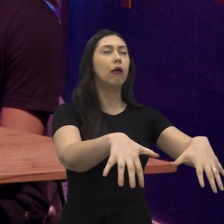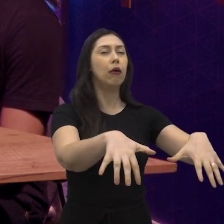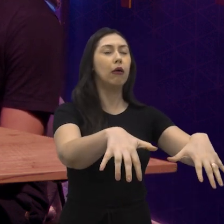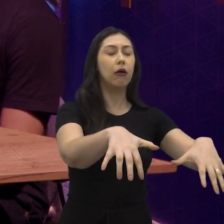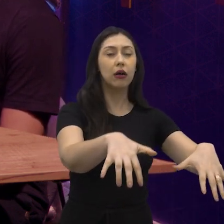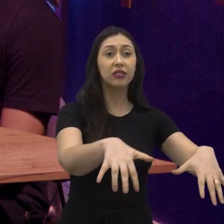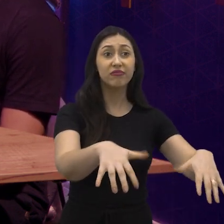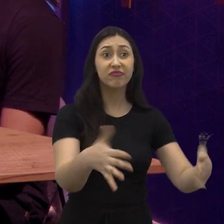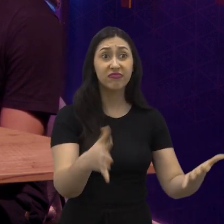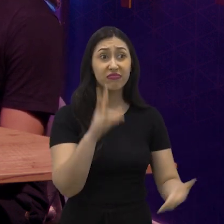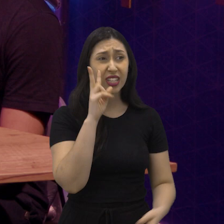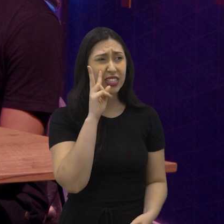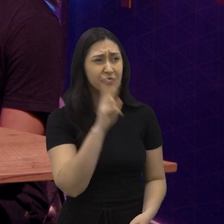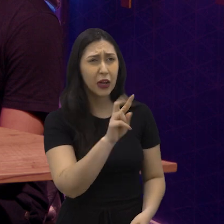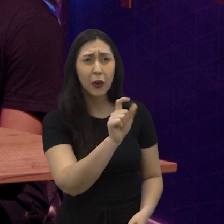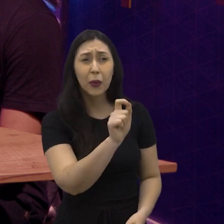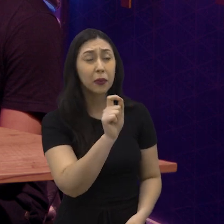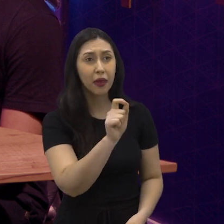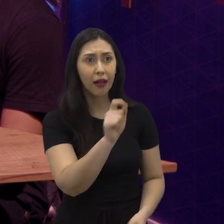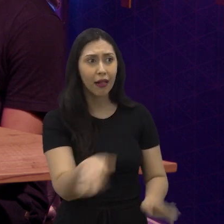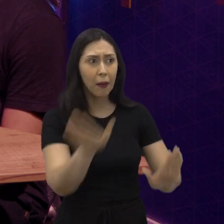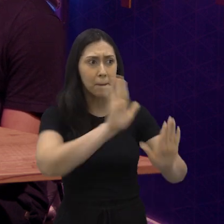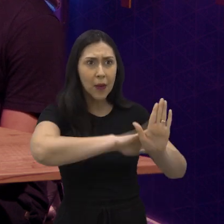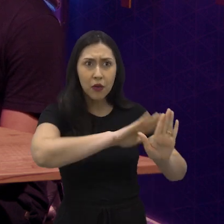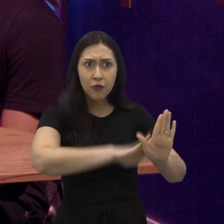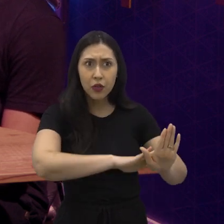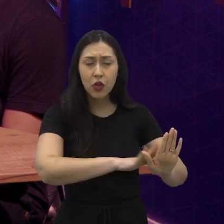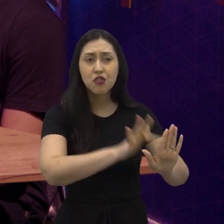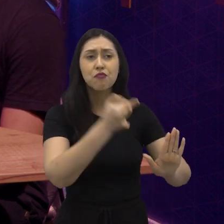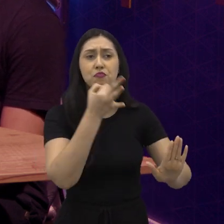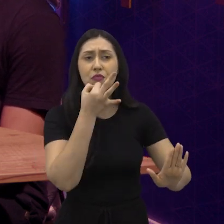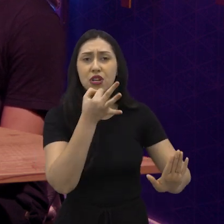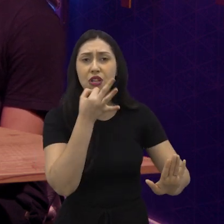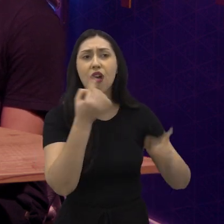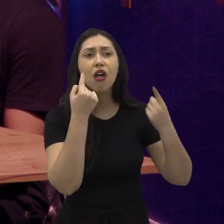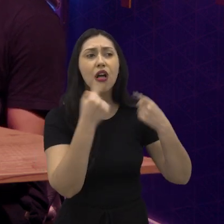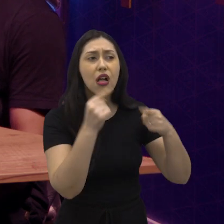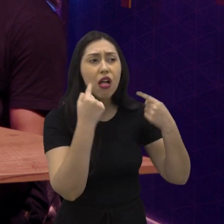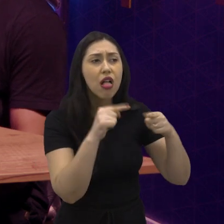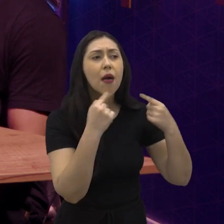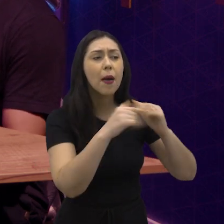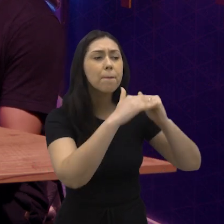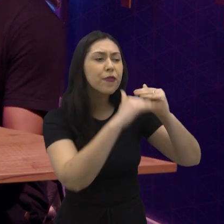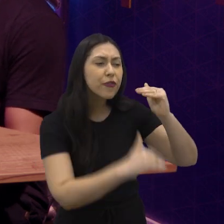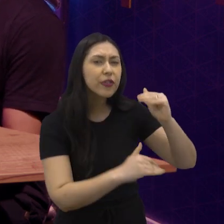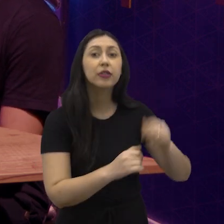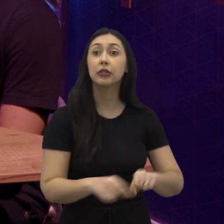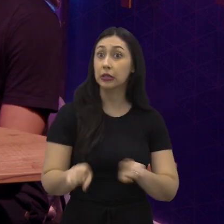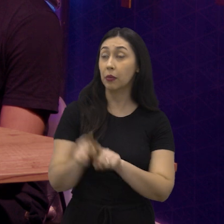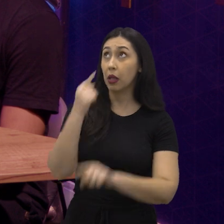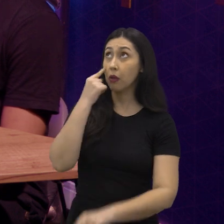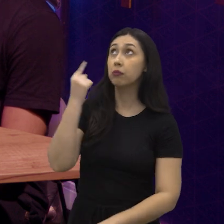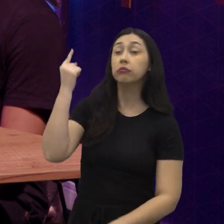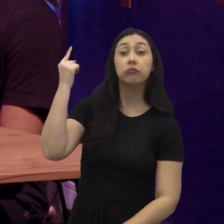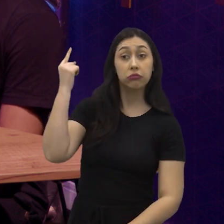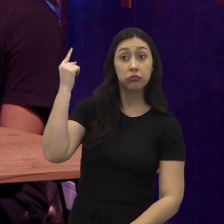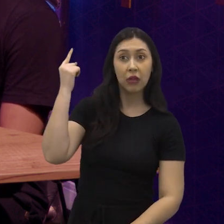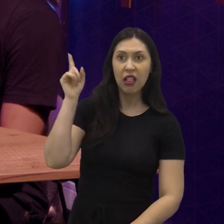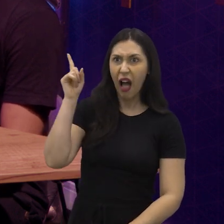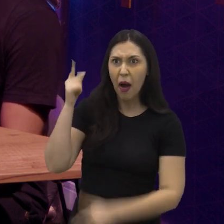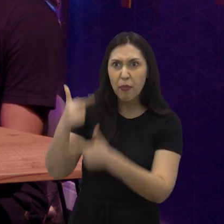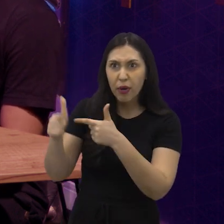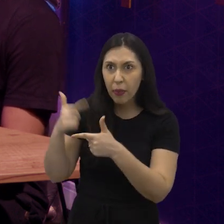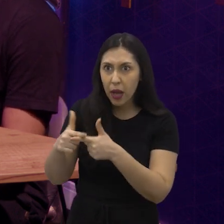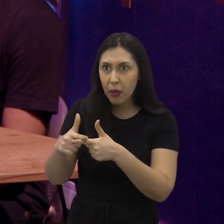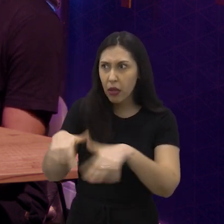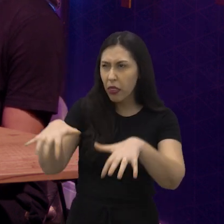das contas o zumbi é só um pano de fundo para falar de desigualdade, para falar The Walking Dead tá aí pra mostrar isso, né? O problema